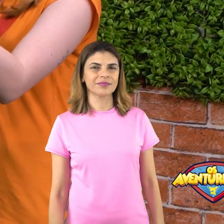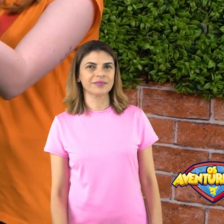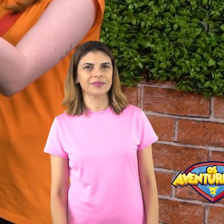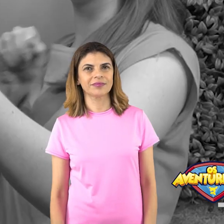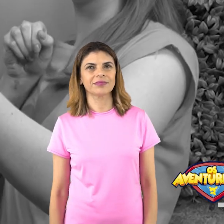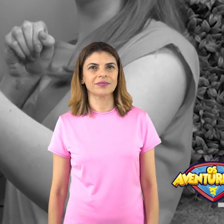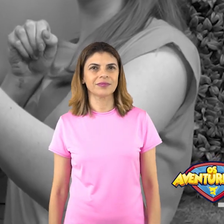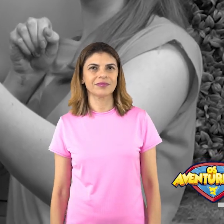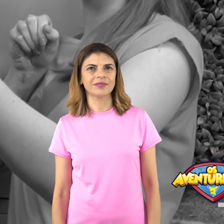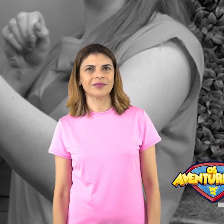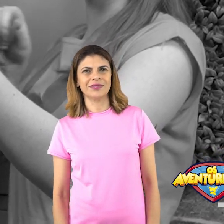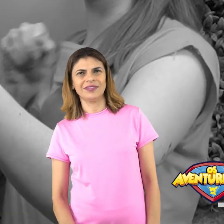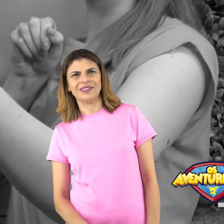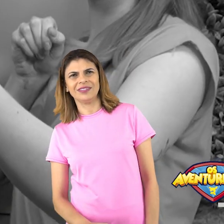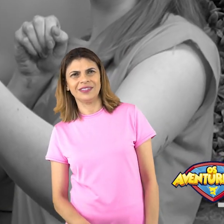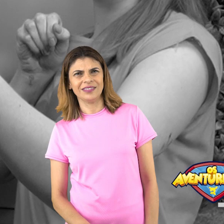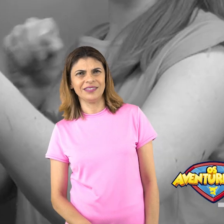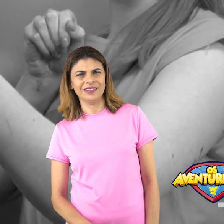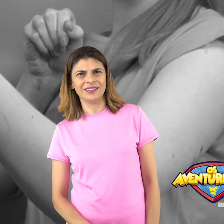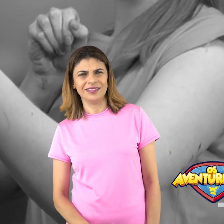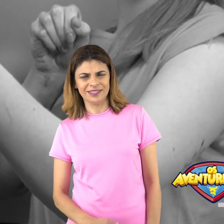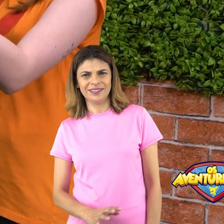Ai.